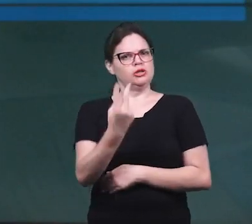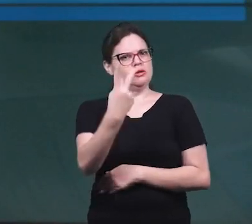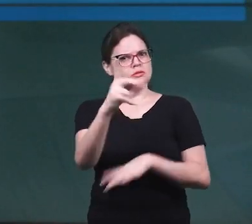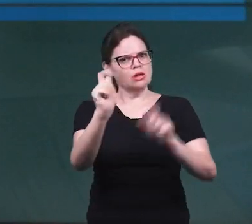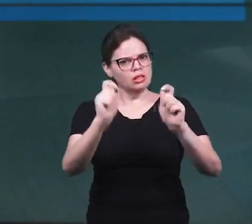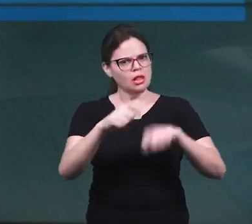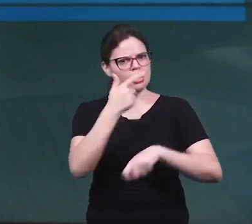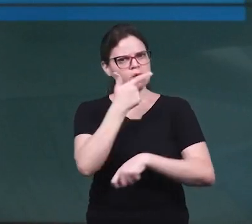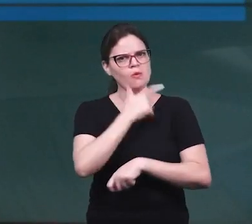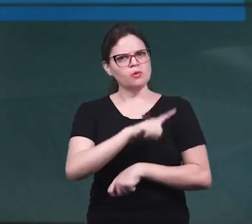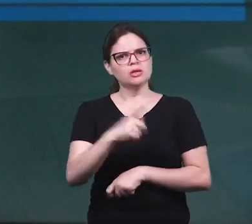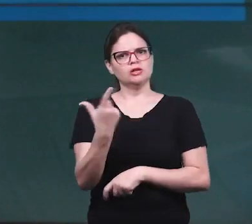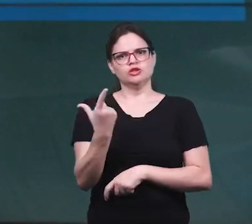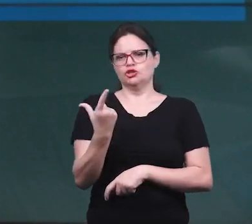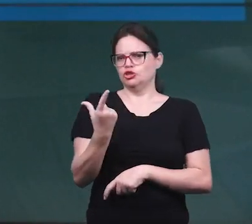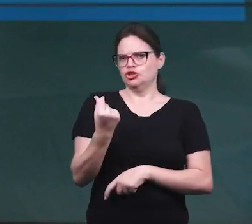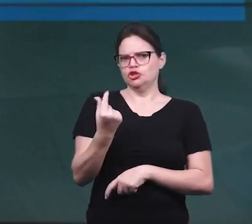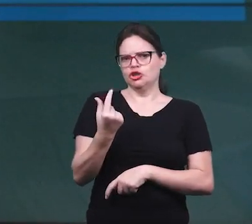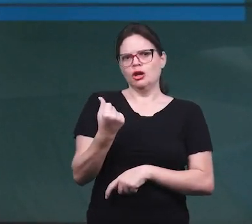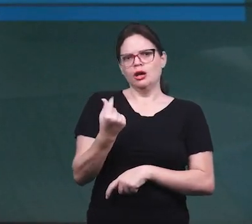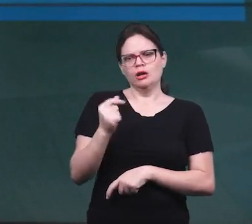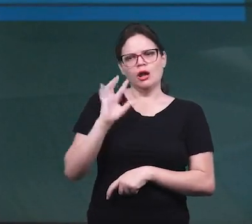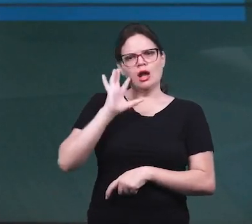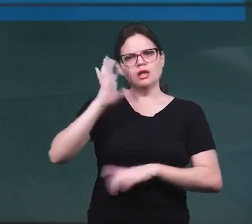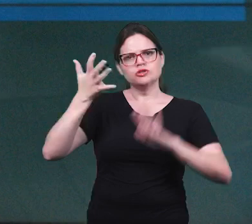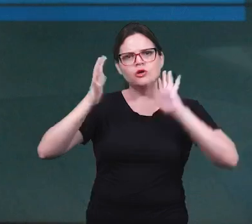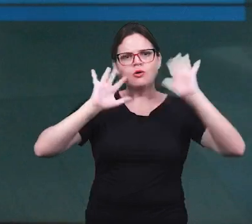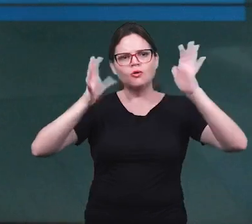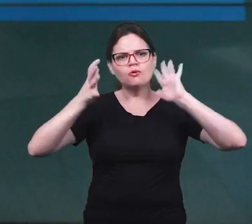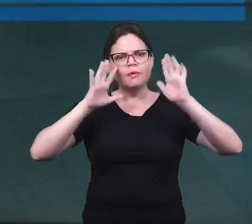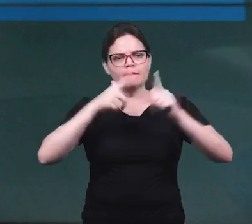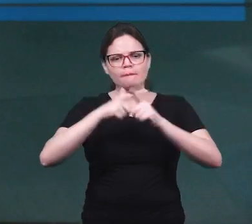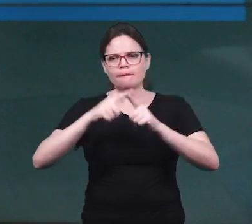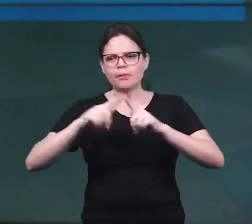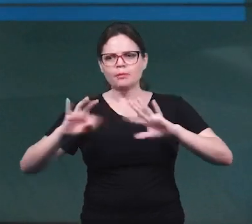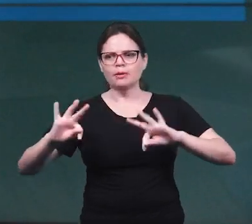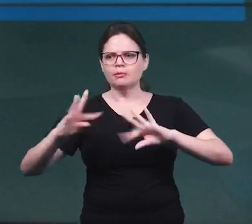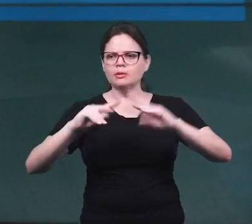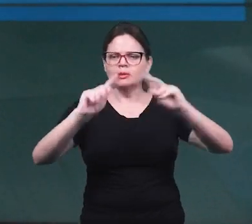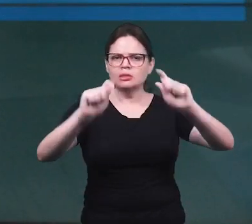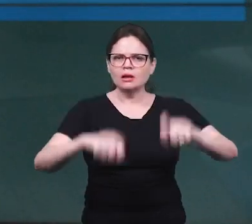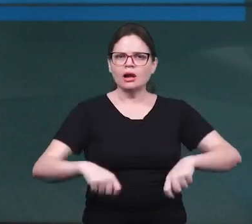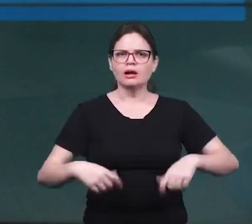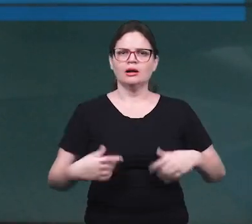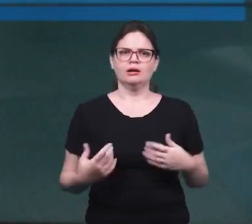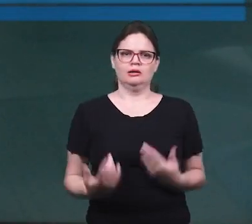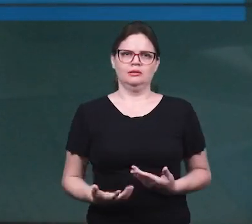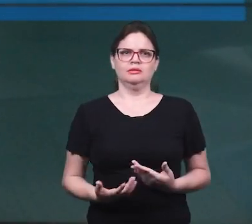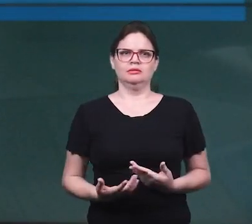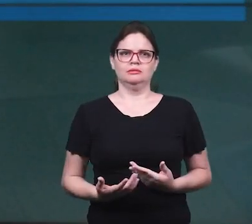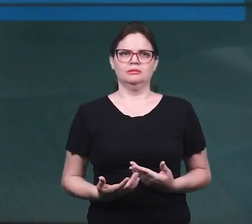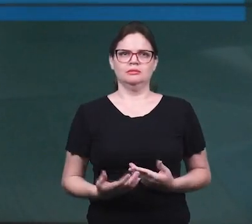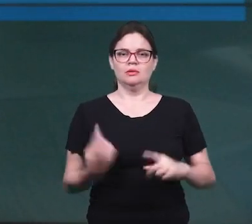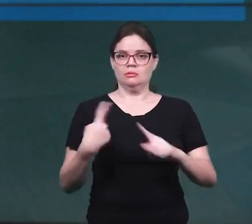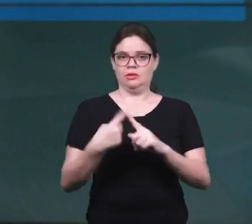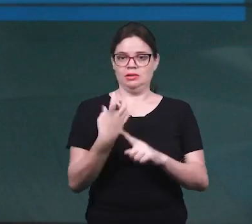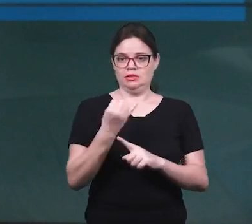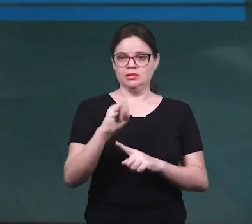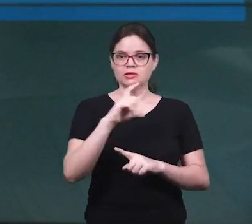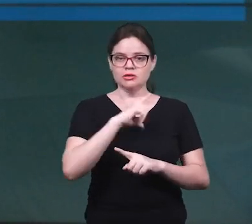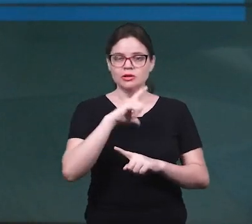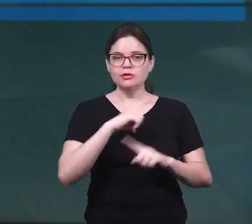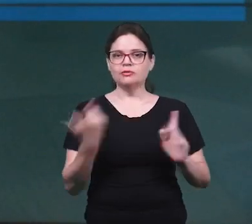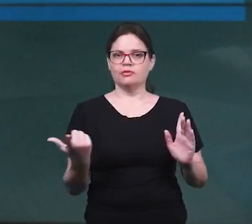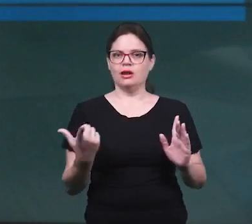você consiga resolver todos os problemas que lhe forem propostos